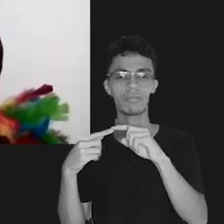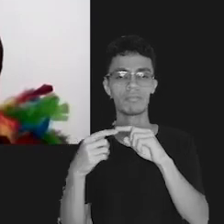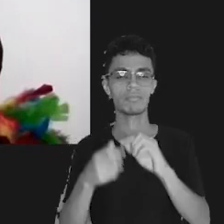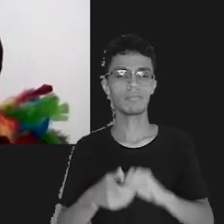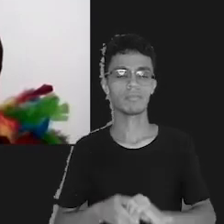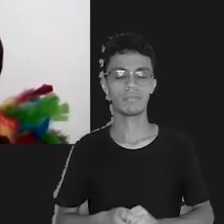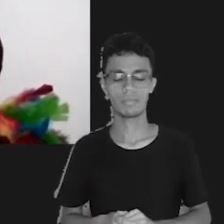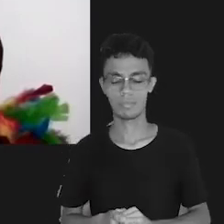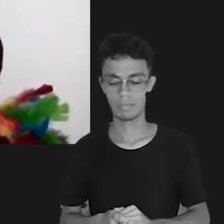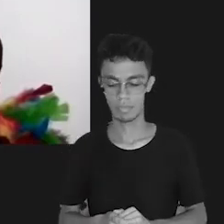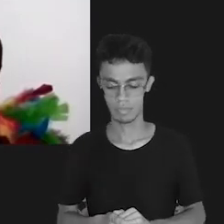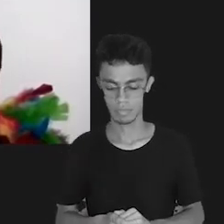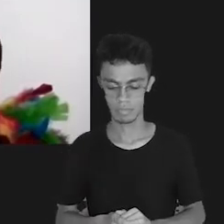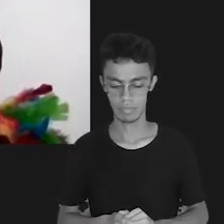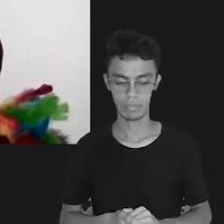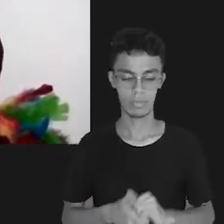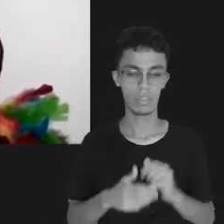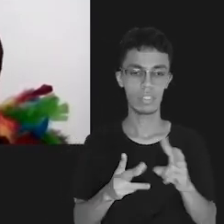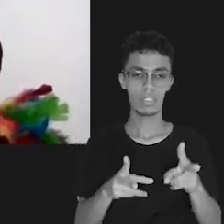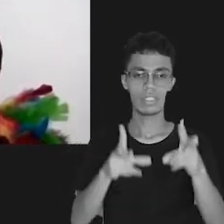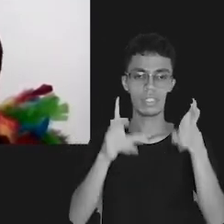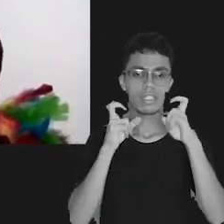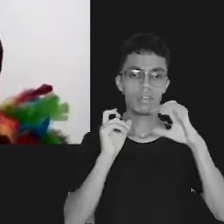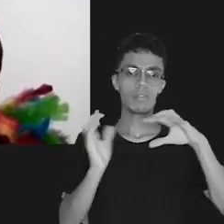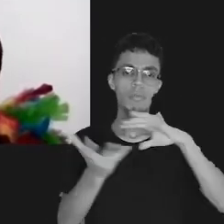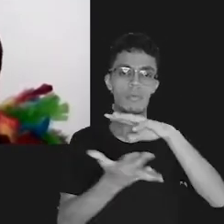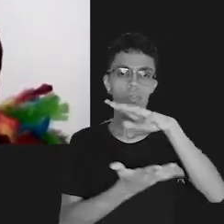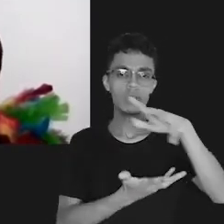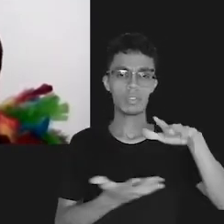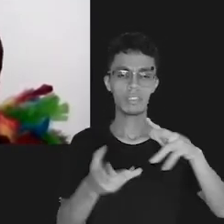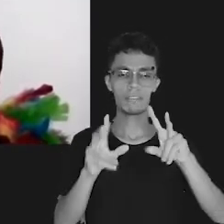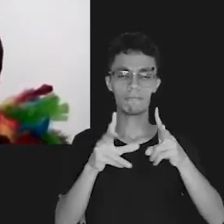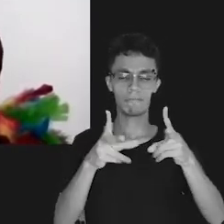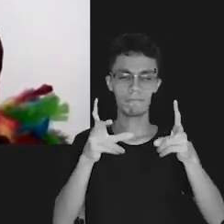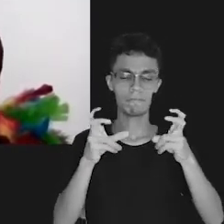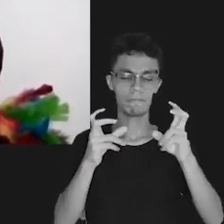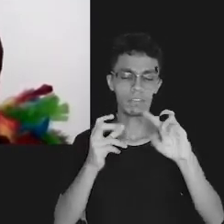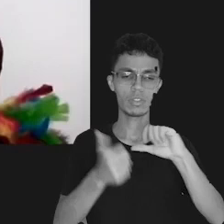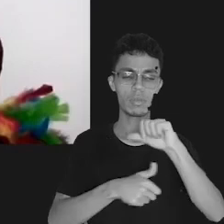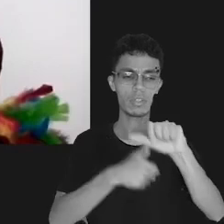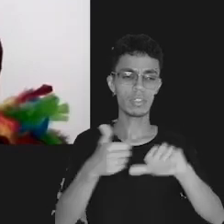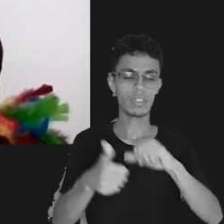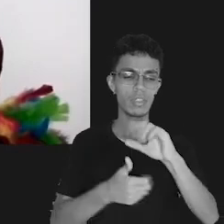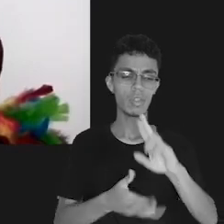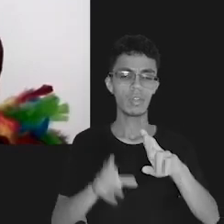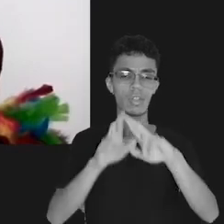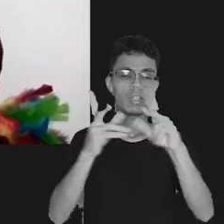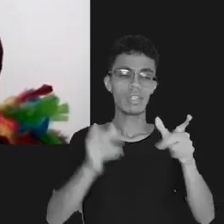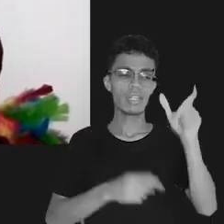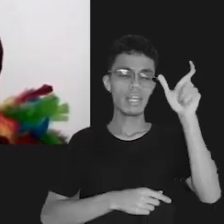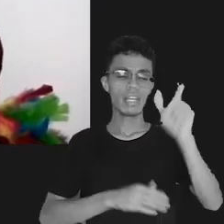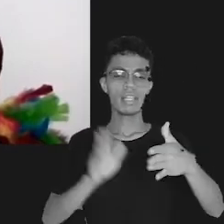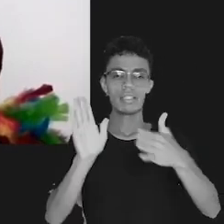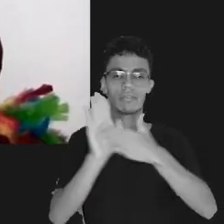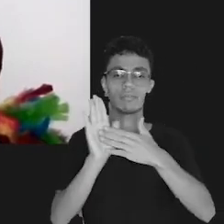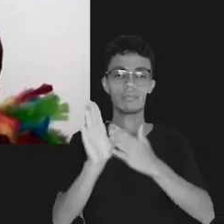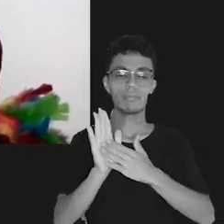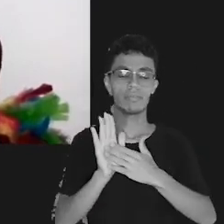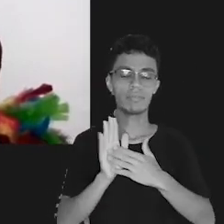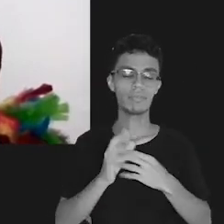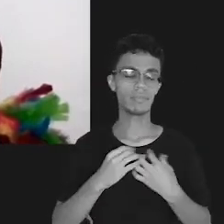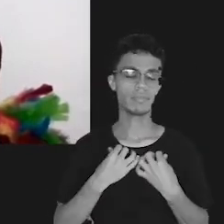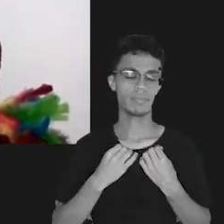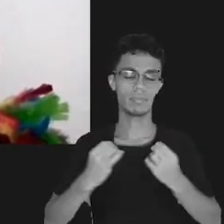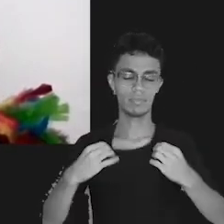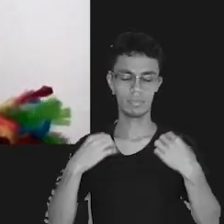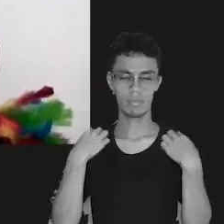âmbito e que percebem o mundo de outra maneira. E acho que ela traz essa percepção e propõe uma questão